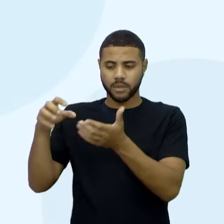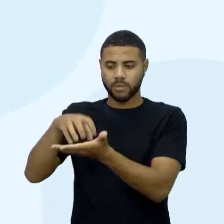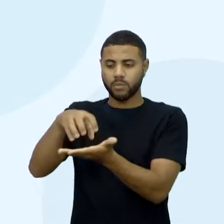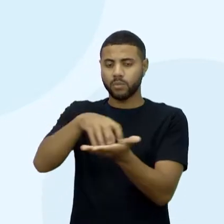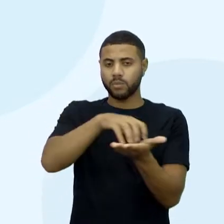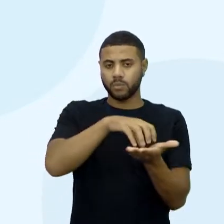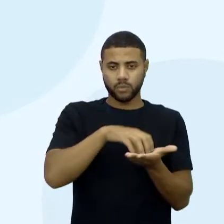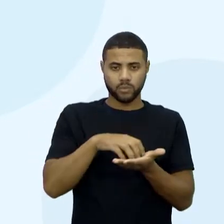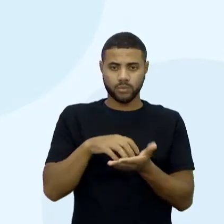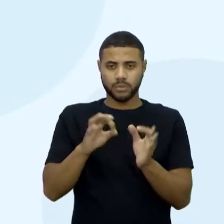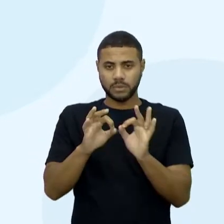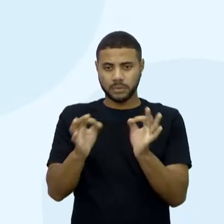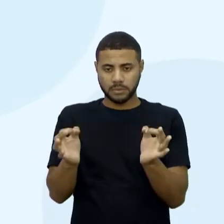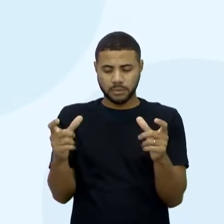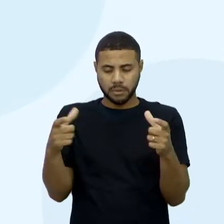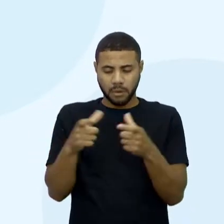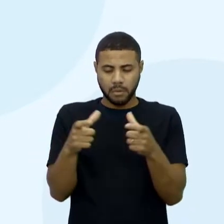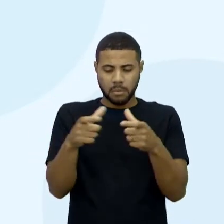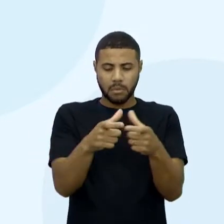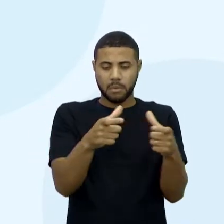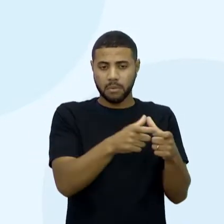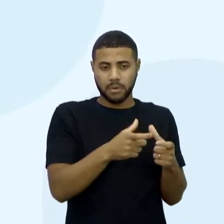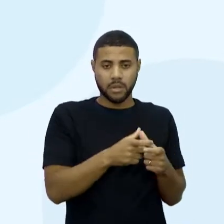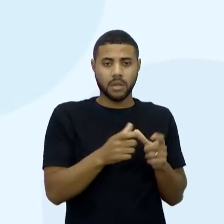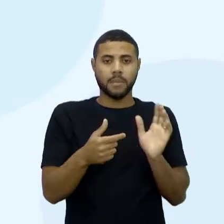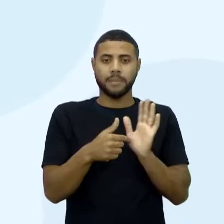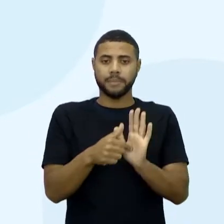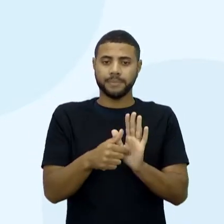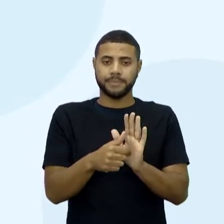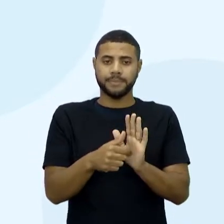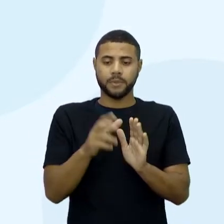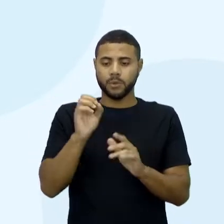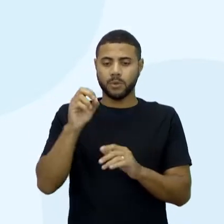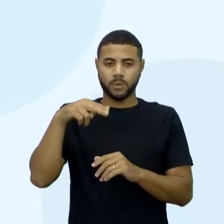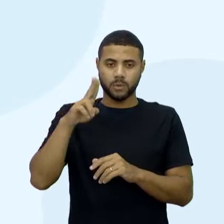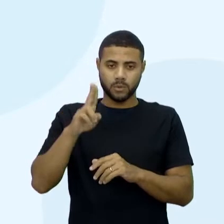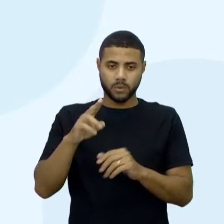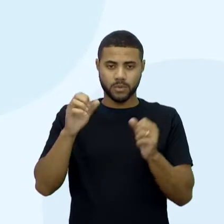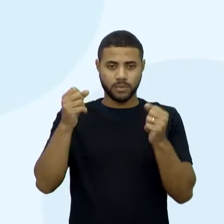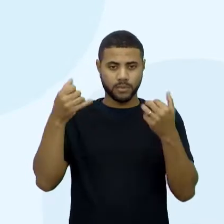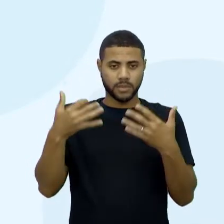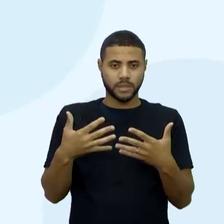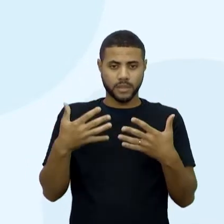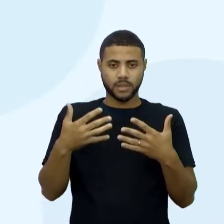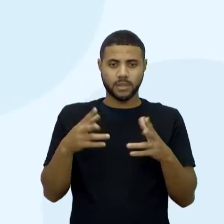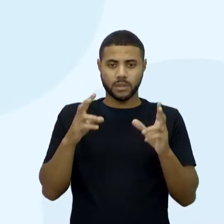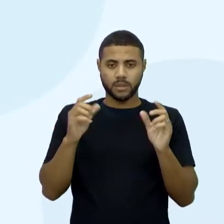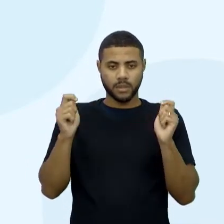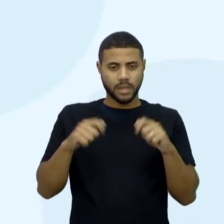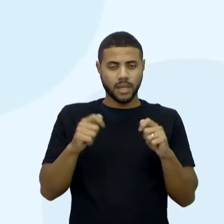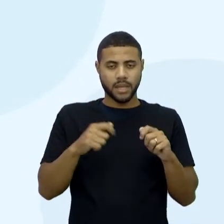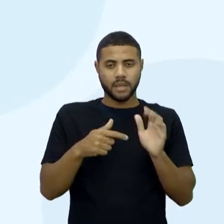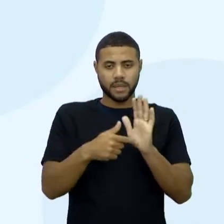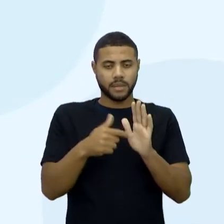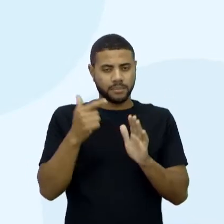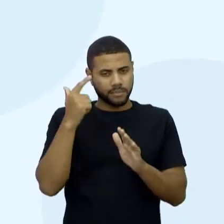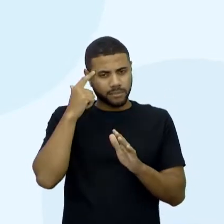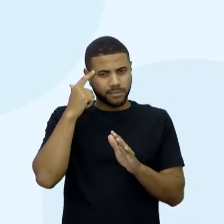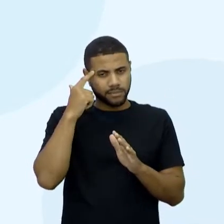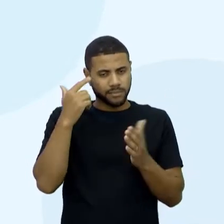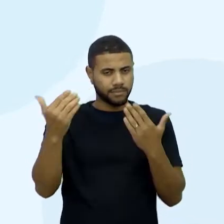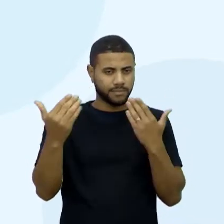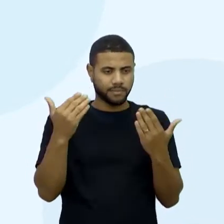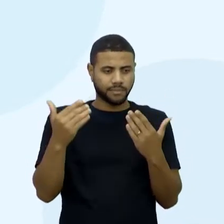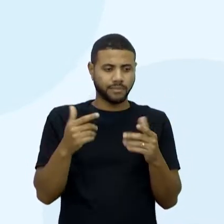locais, e aqui só esse trecho, pessoal, que a ONU traz para a gente já daria para a gente se debruçar